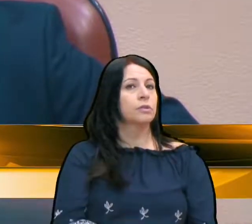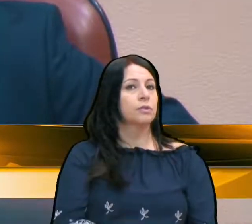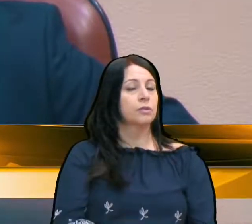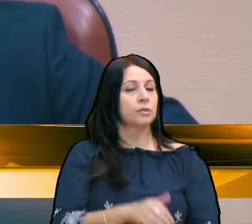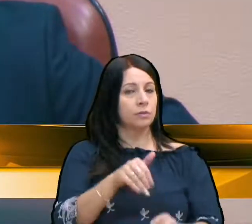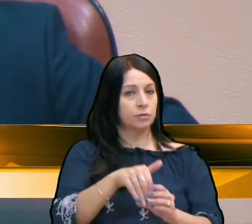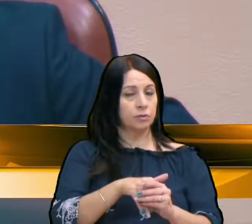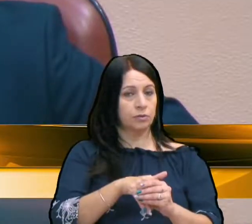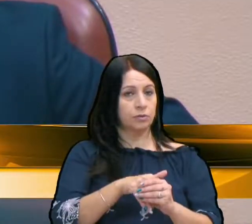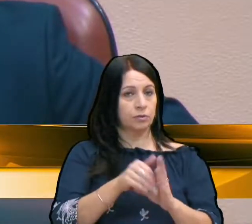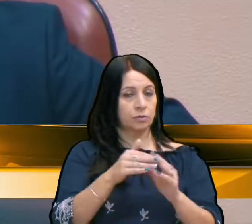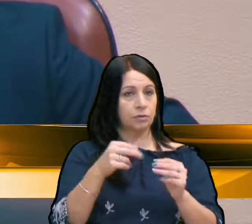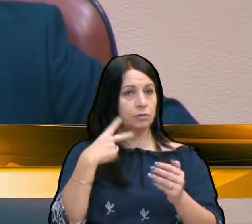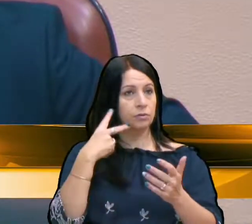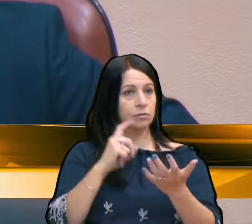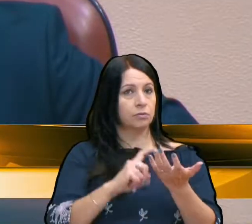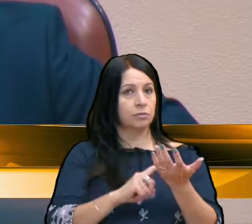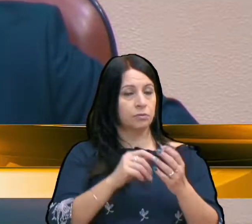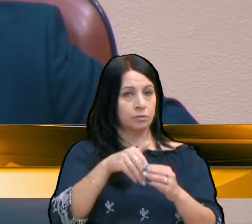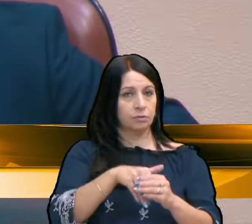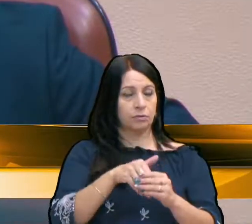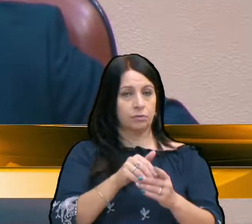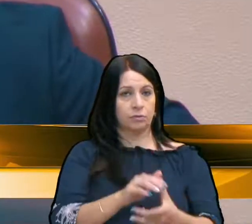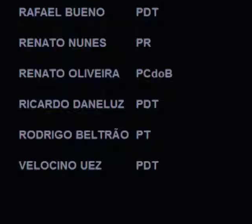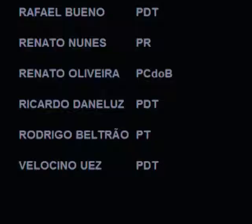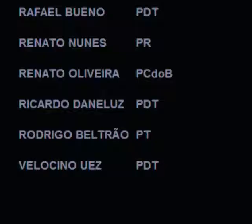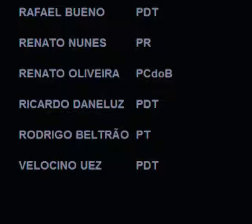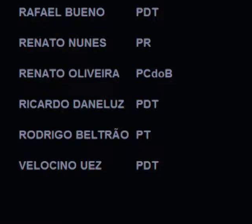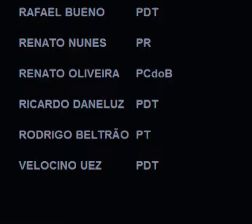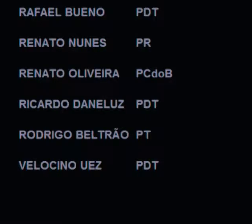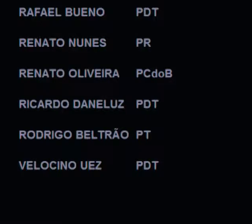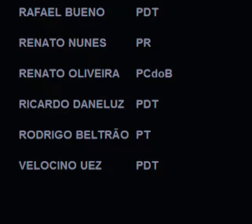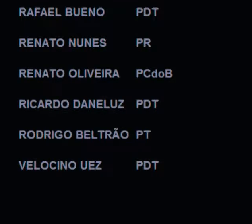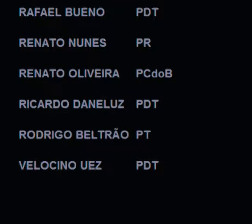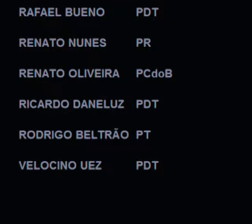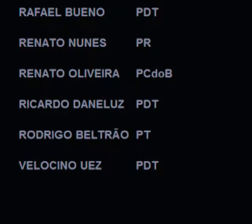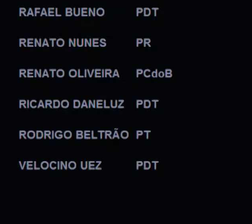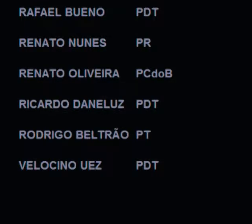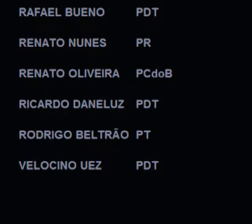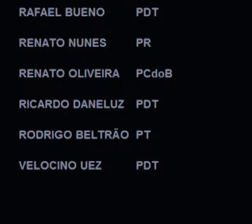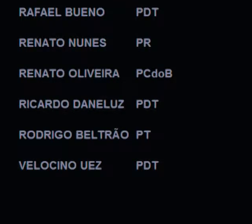Em votação, solicito aos vereadores que registrem seus votos.